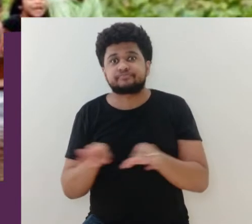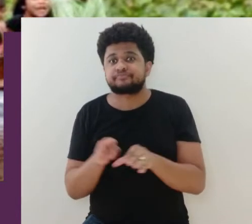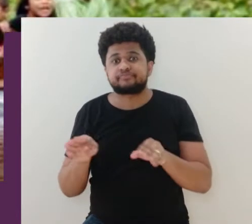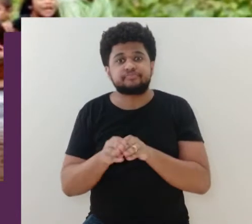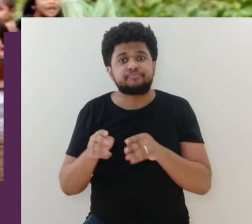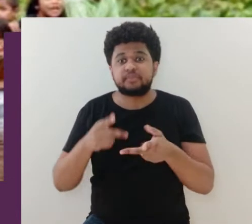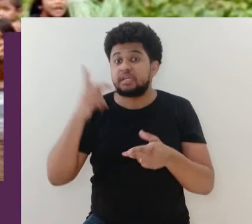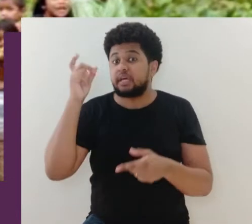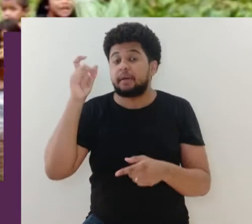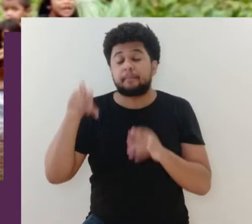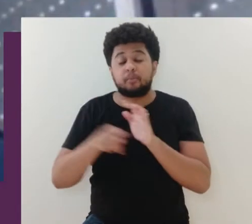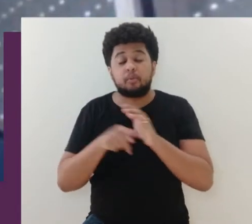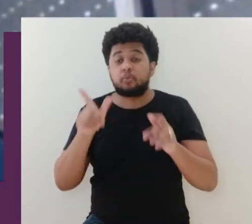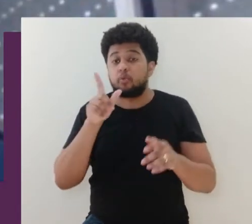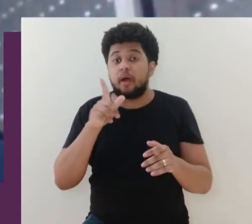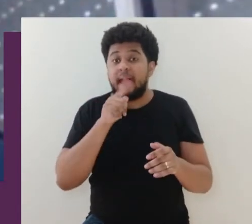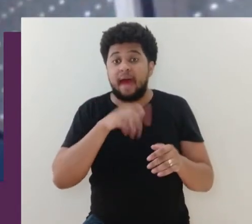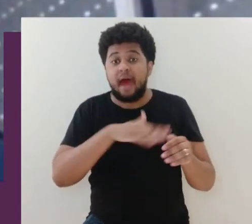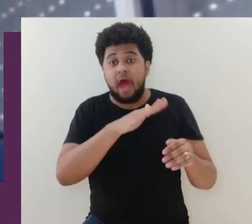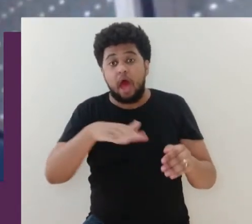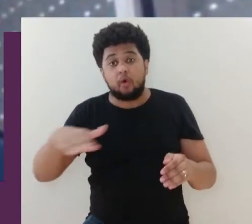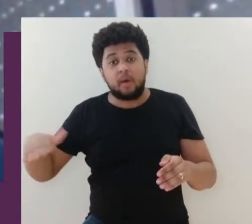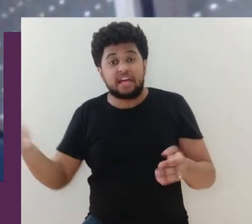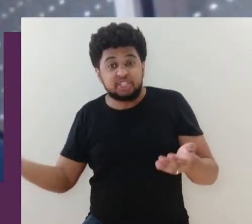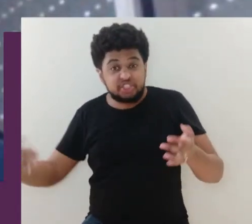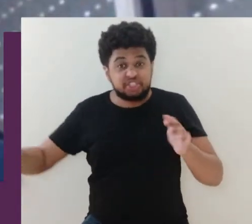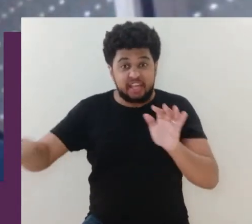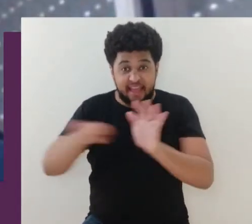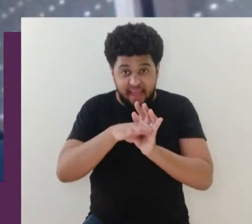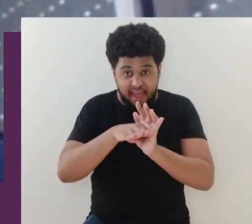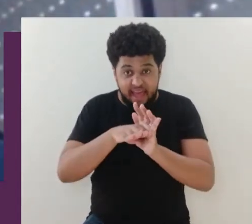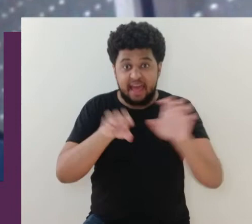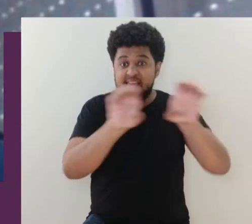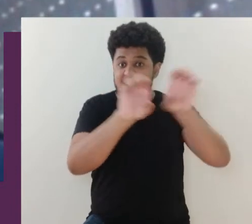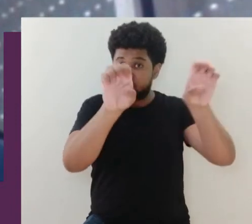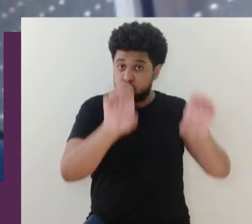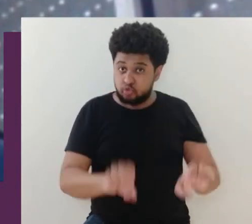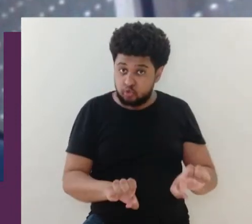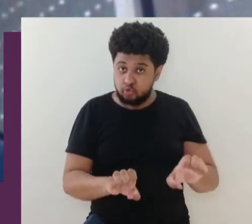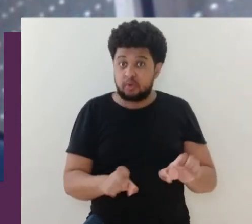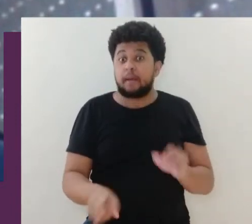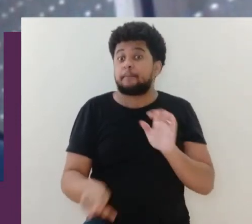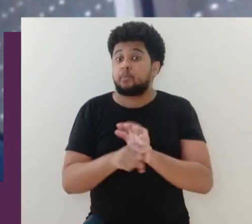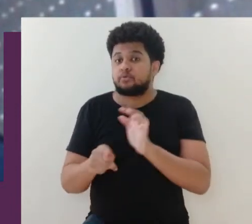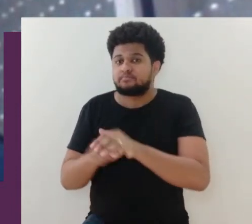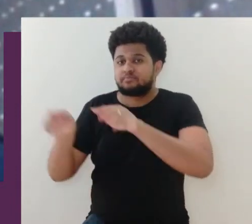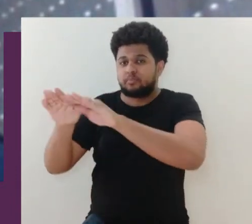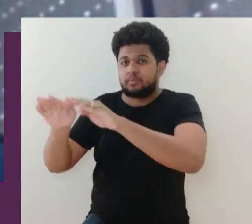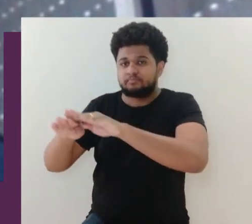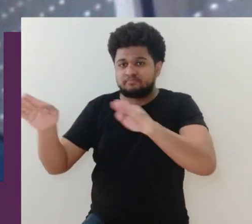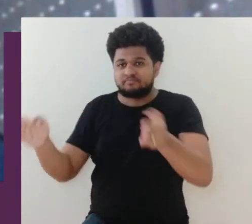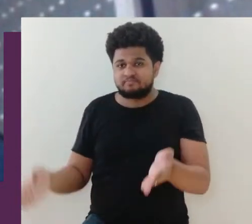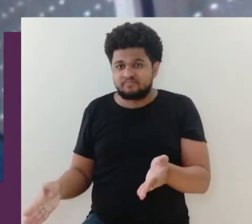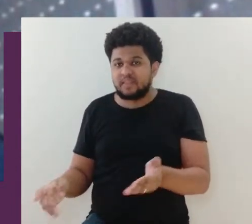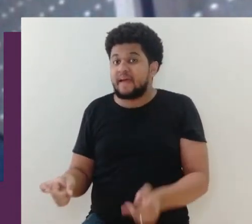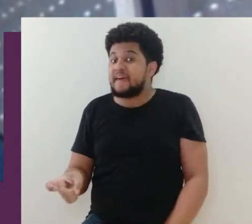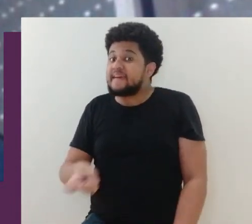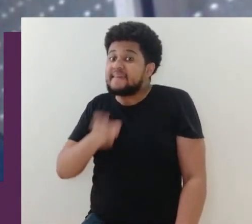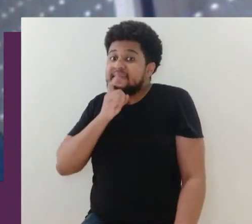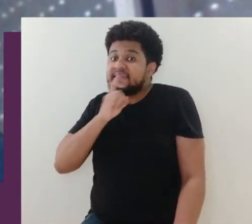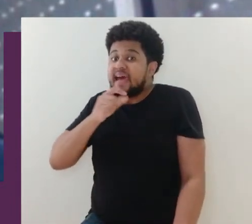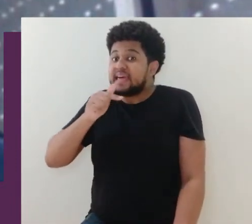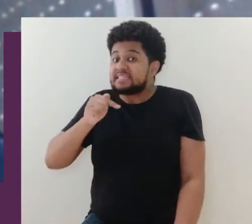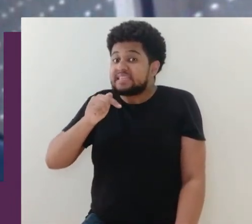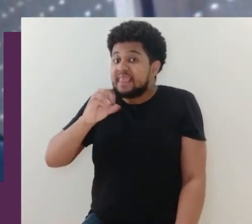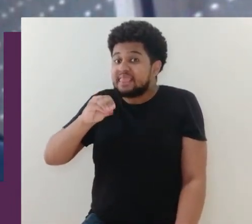é hidroviário, né? Chegar nesses locais com uma estrutura de refrigeração a menos